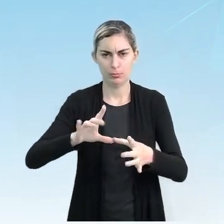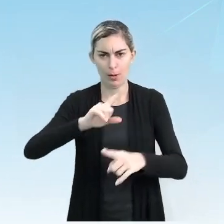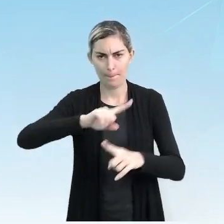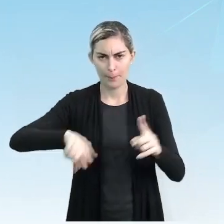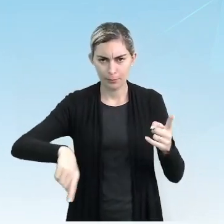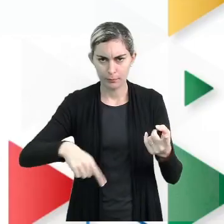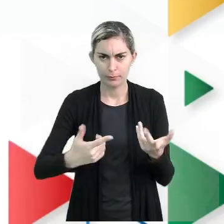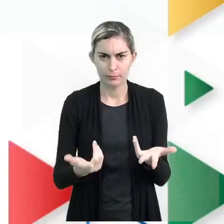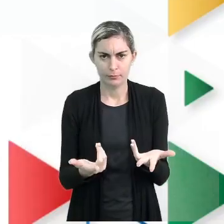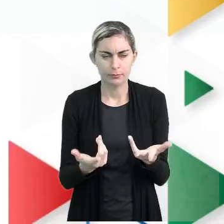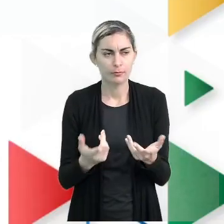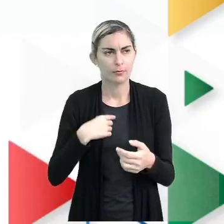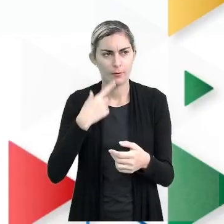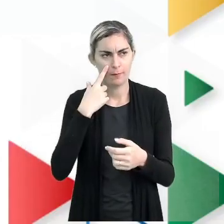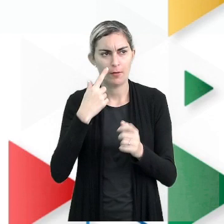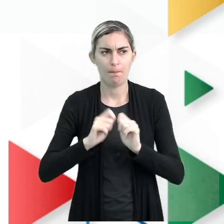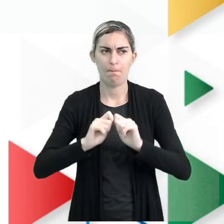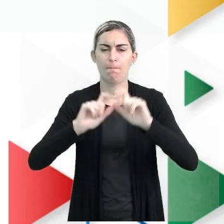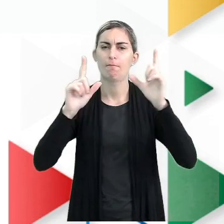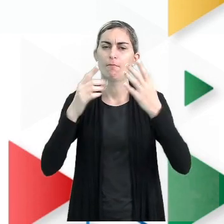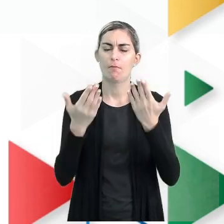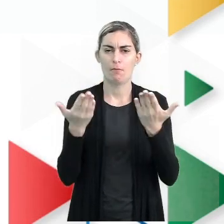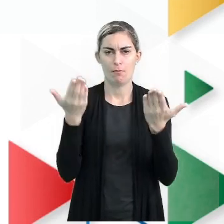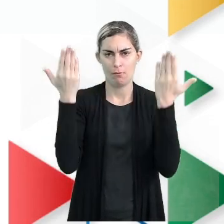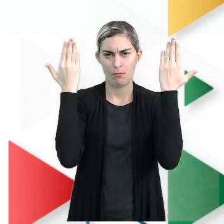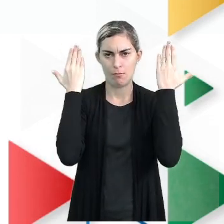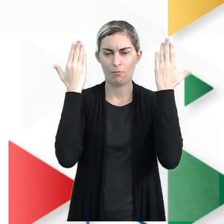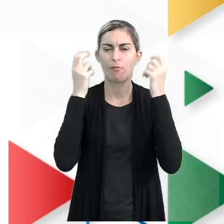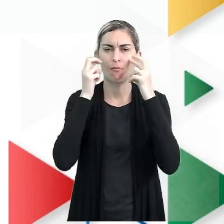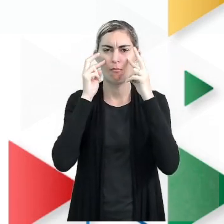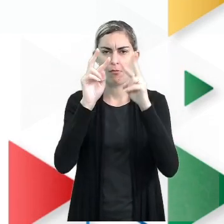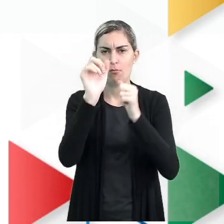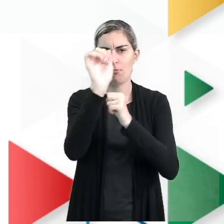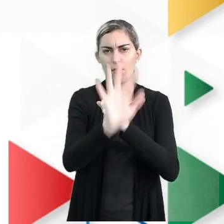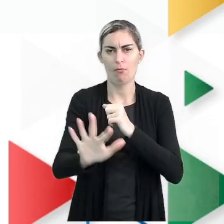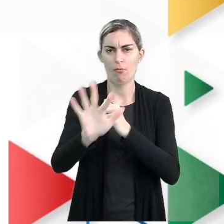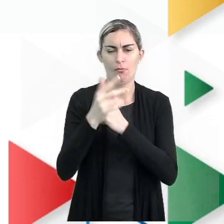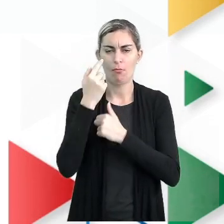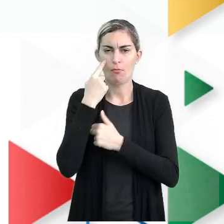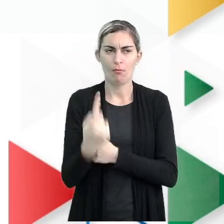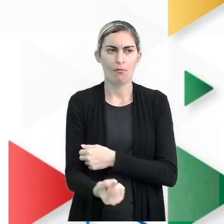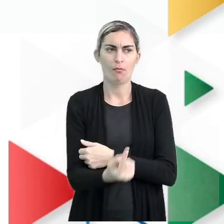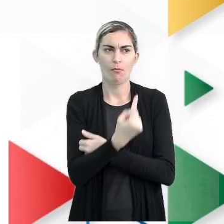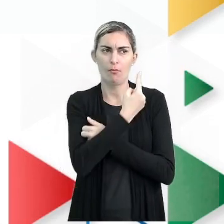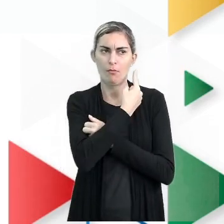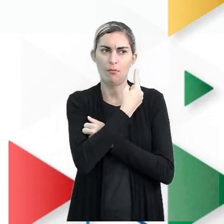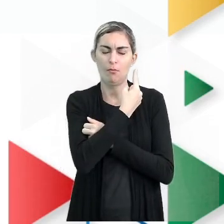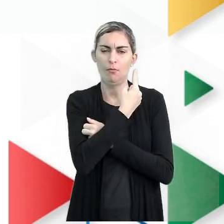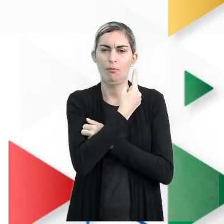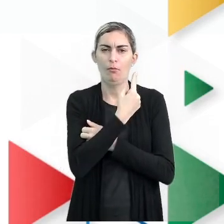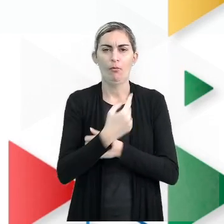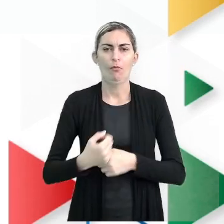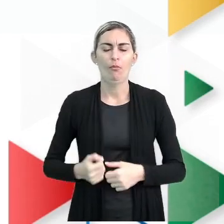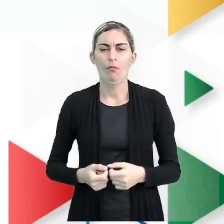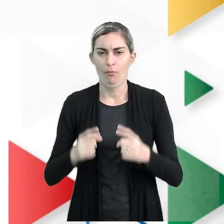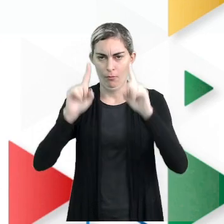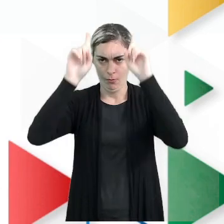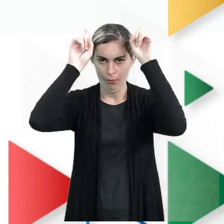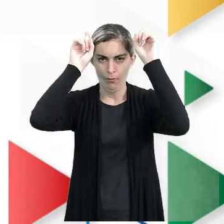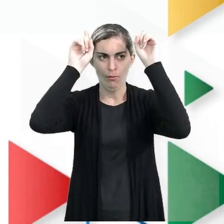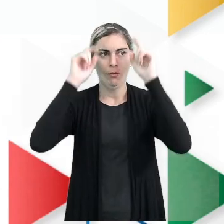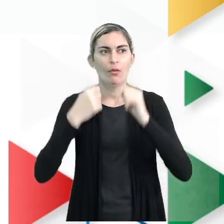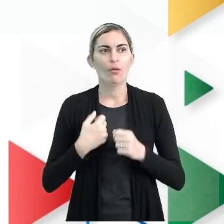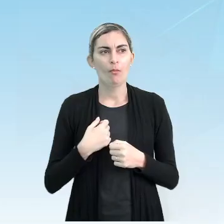nós temos, eu gostaria que o nosso estudante, e o senhor professor, o que é que nós estamos vendo aí? Exatamente. Será